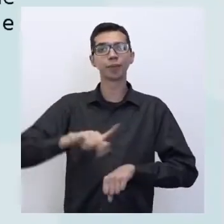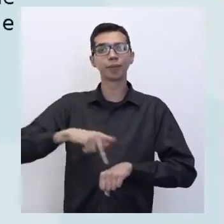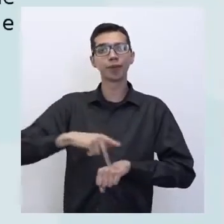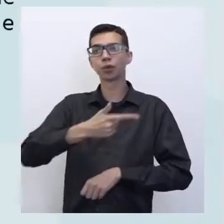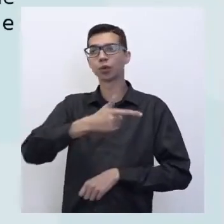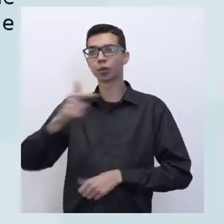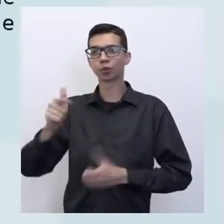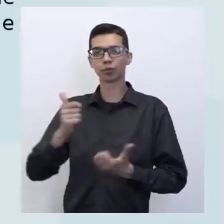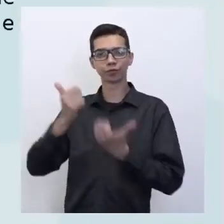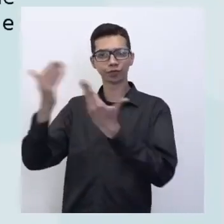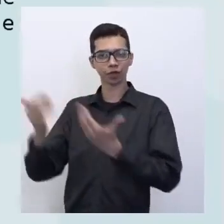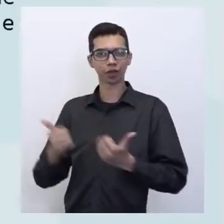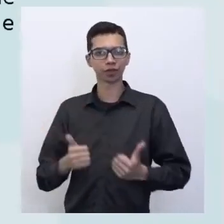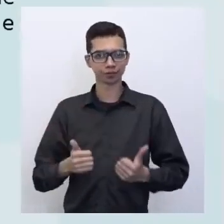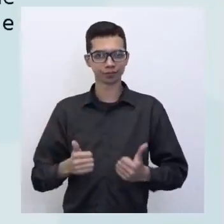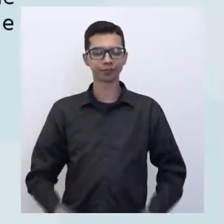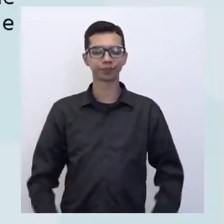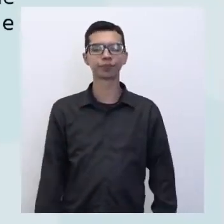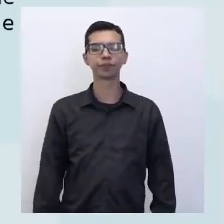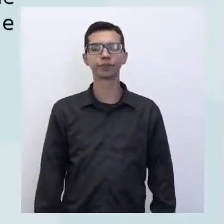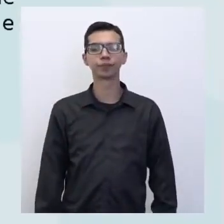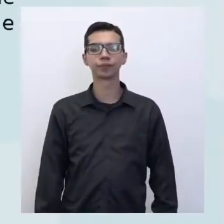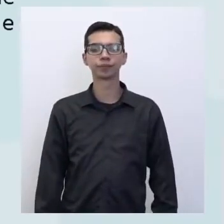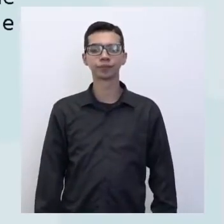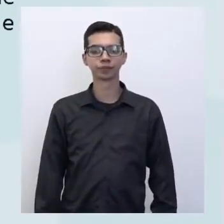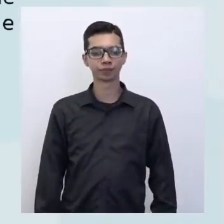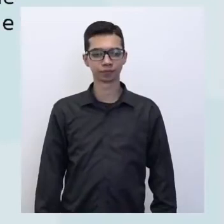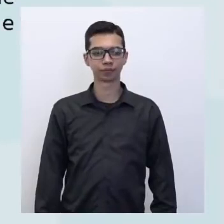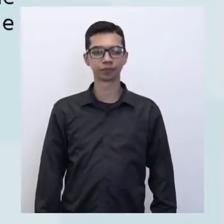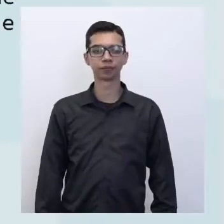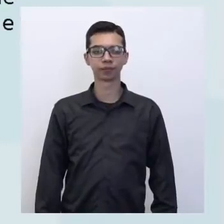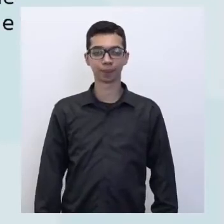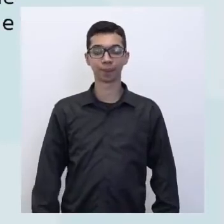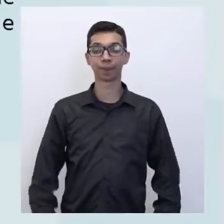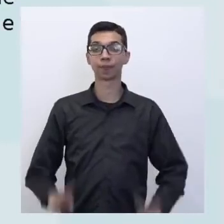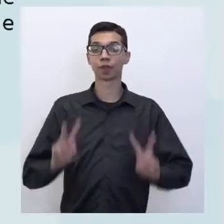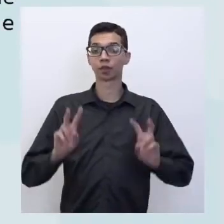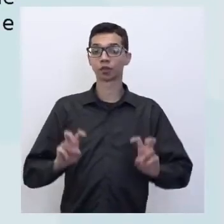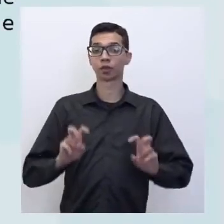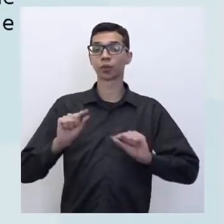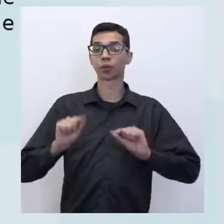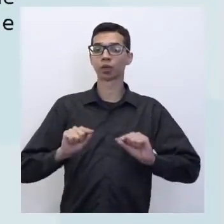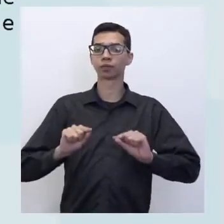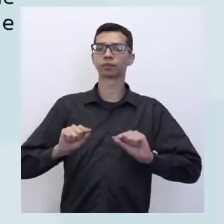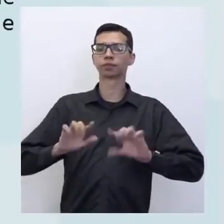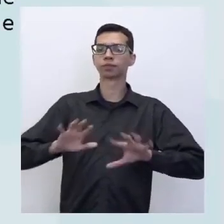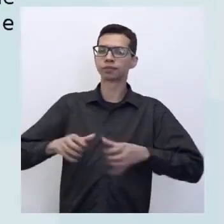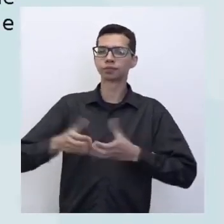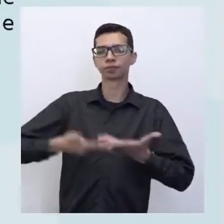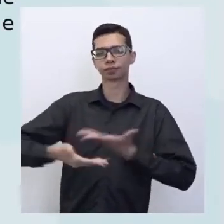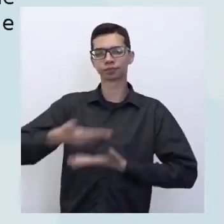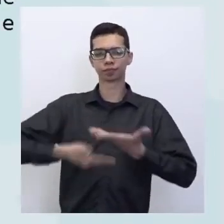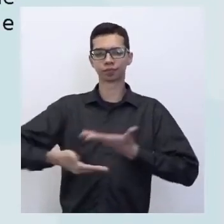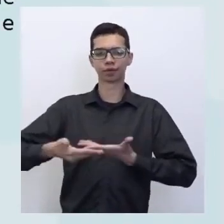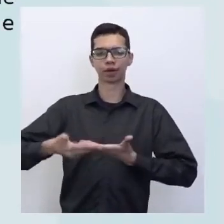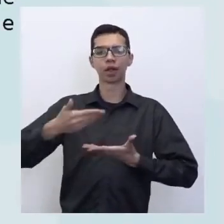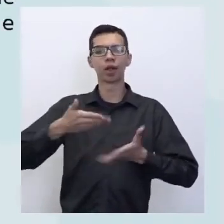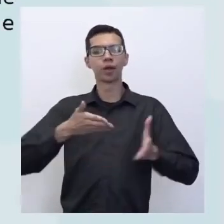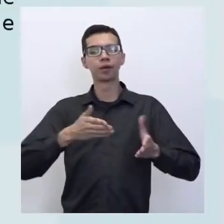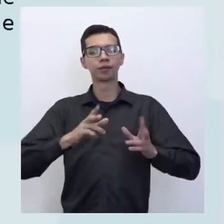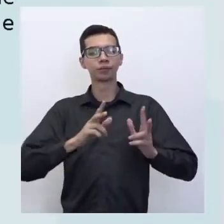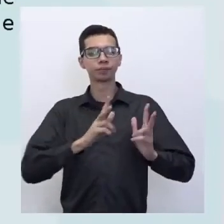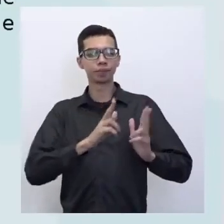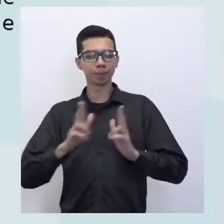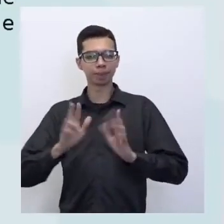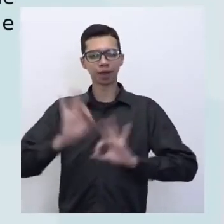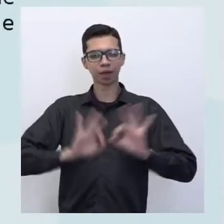investigando os modos coletivos e colaborativos de criação, produção, divulgação, circulação e organização da atuação